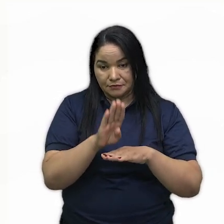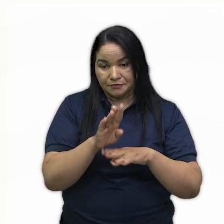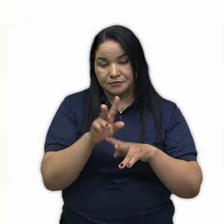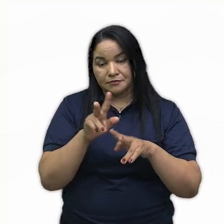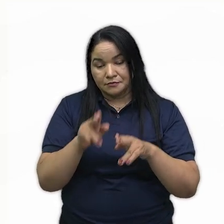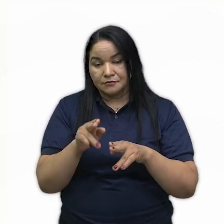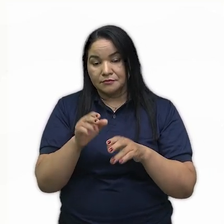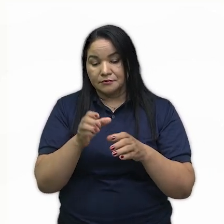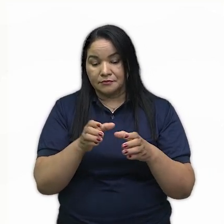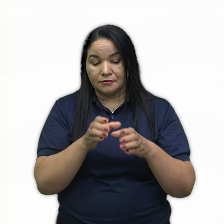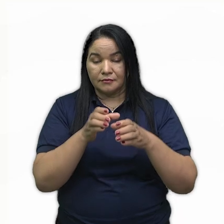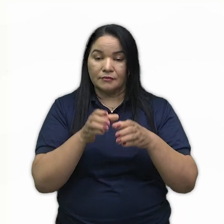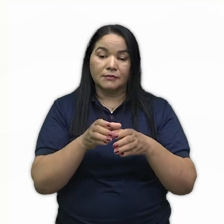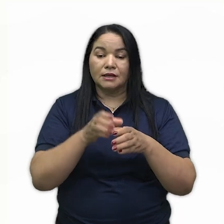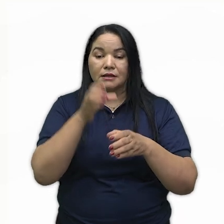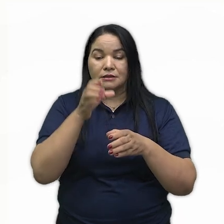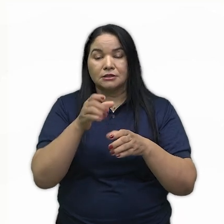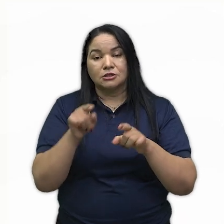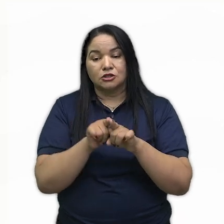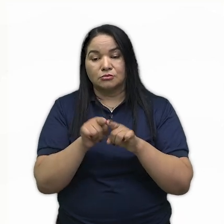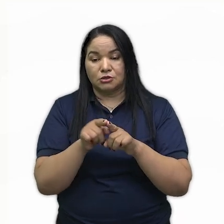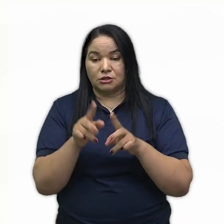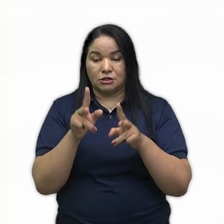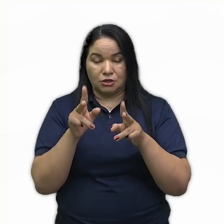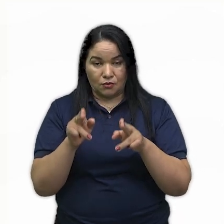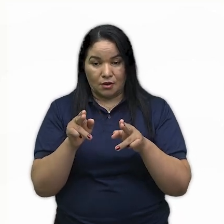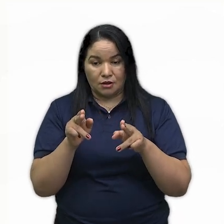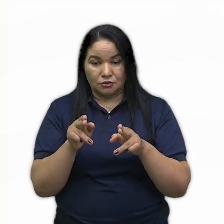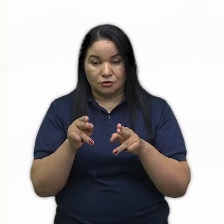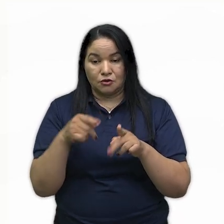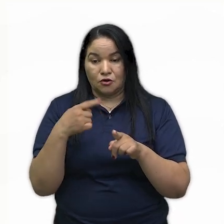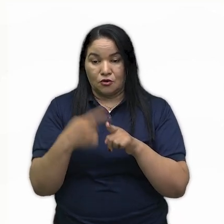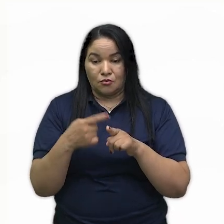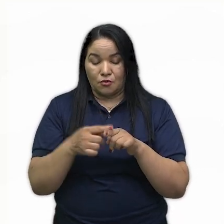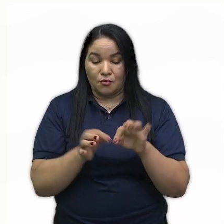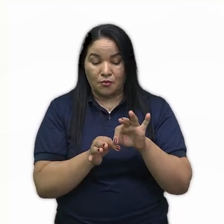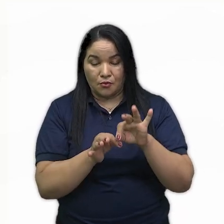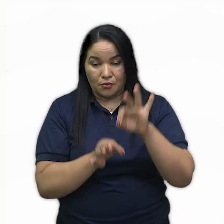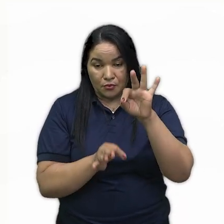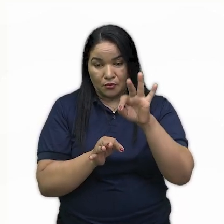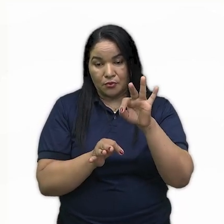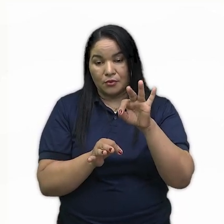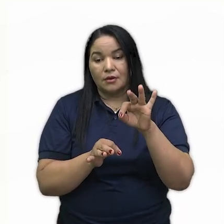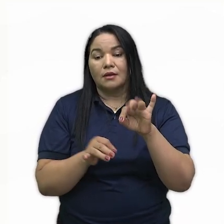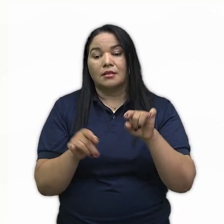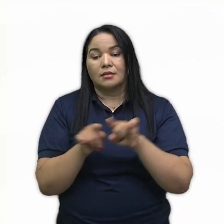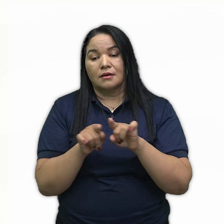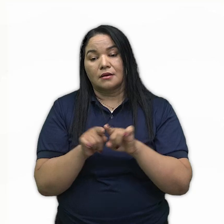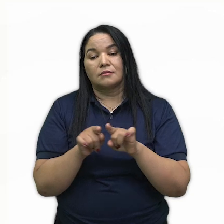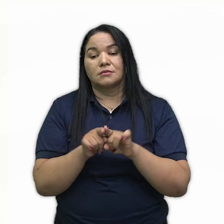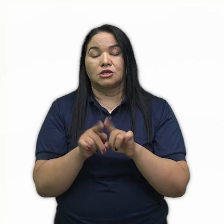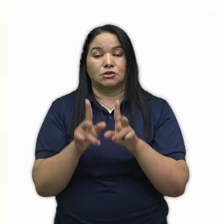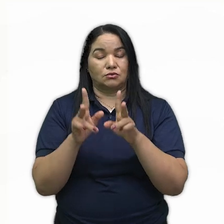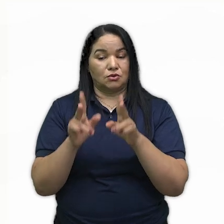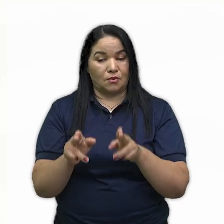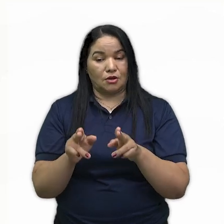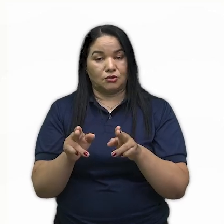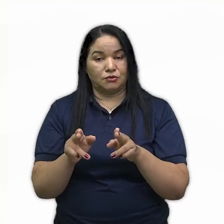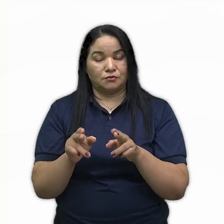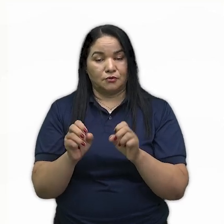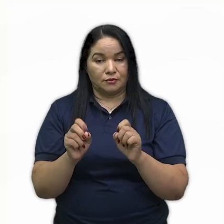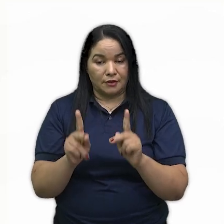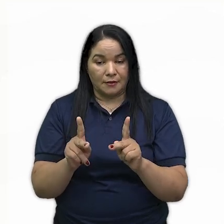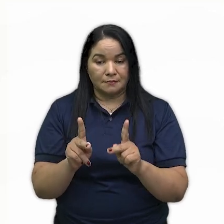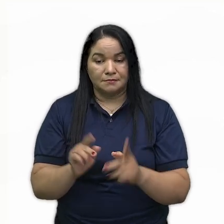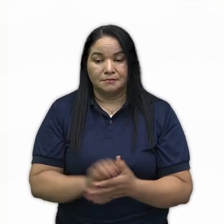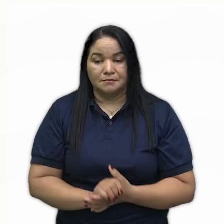quê? Porque tanto a medida daqui como a da minha geratriz são iguais,